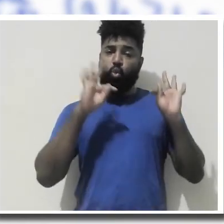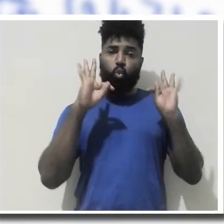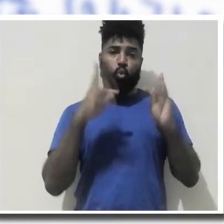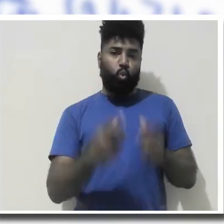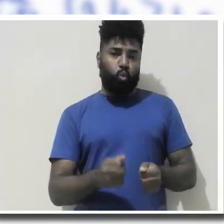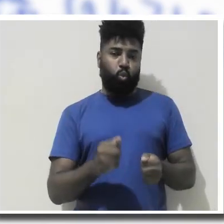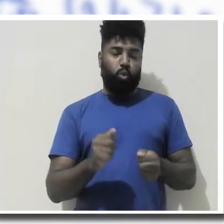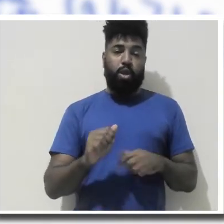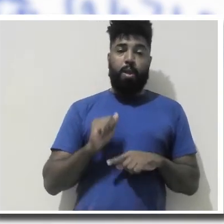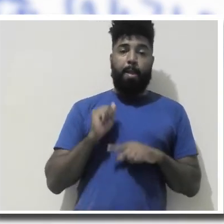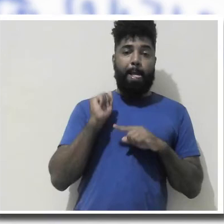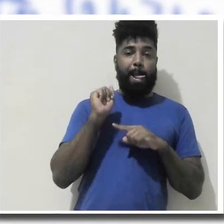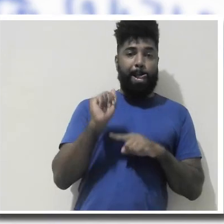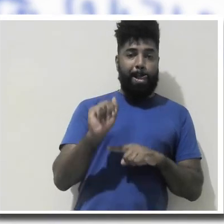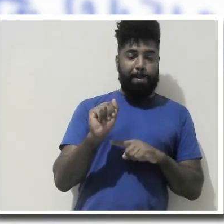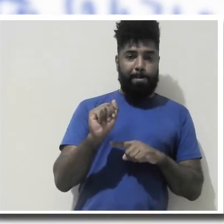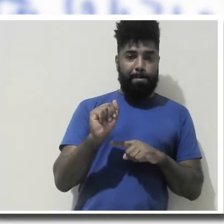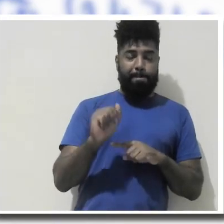Tanto A